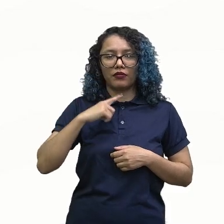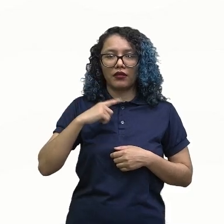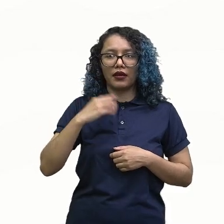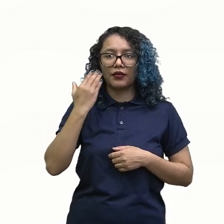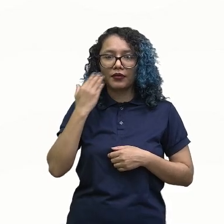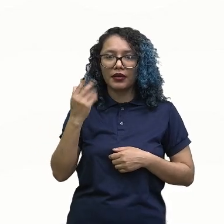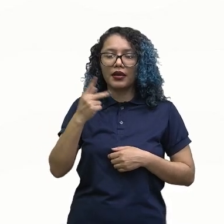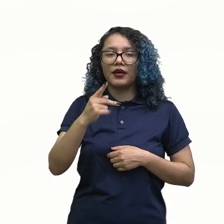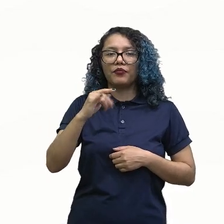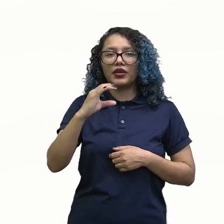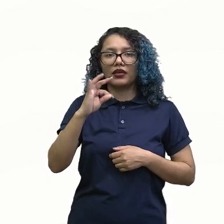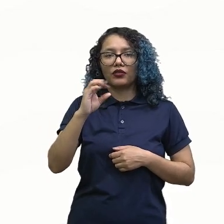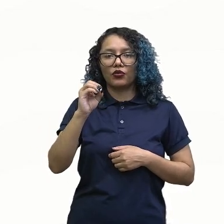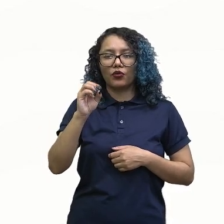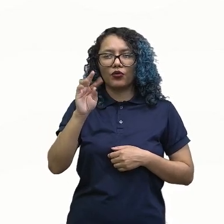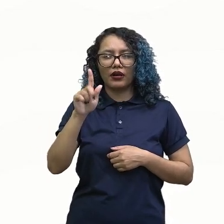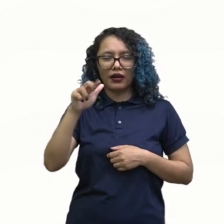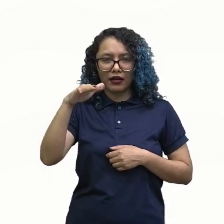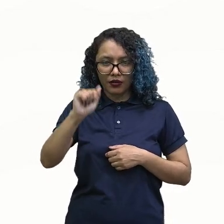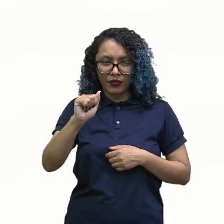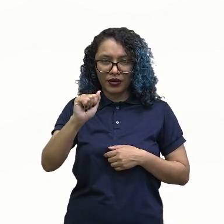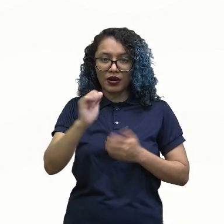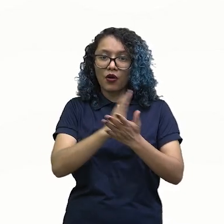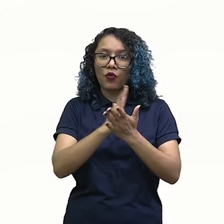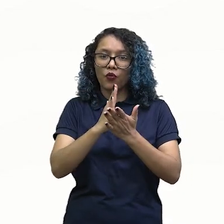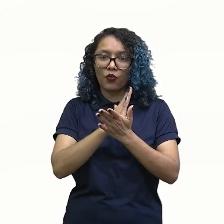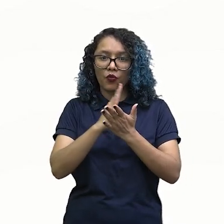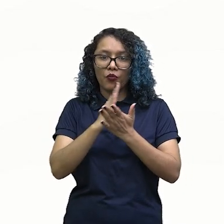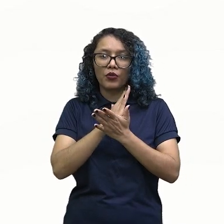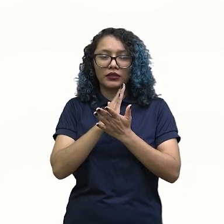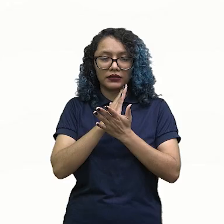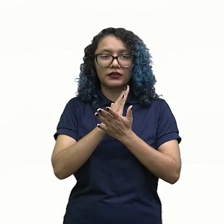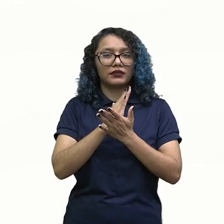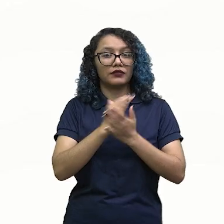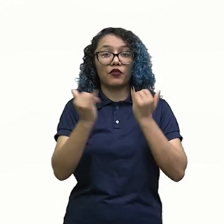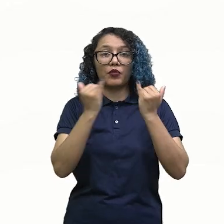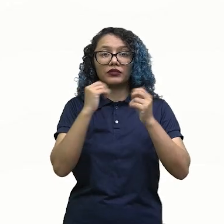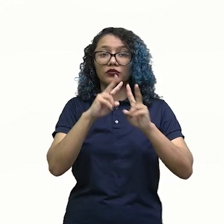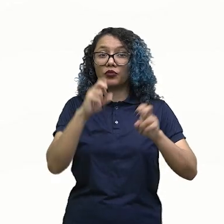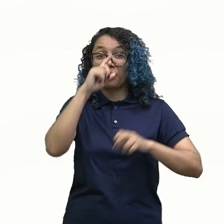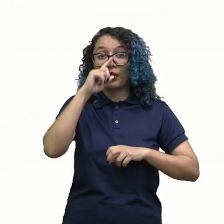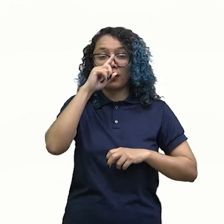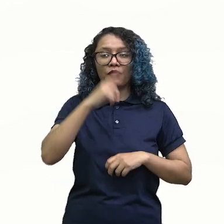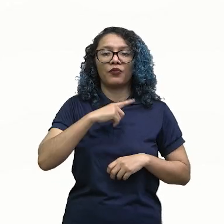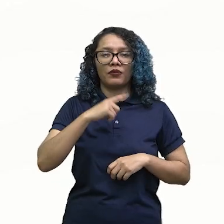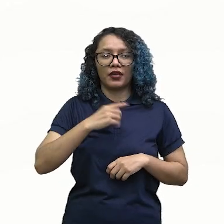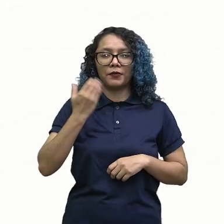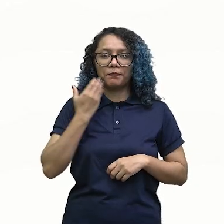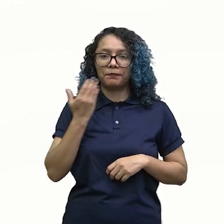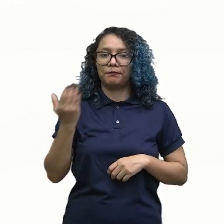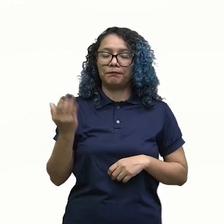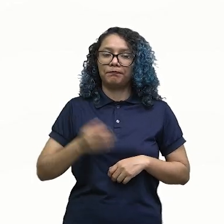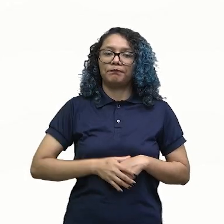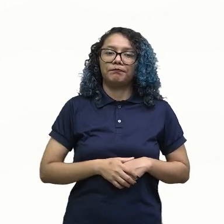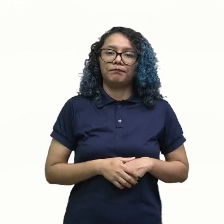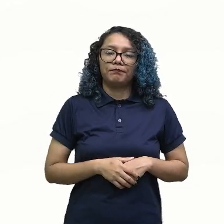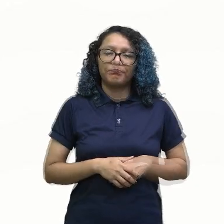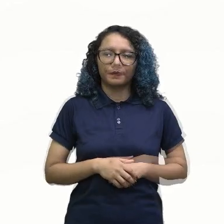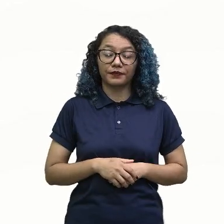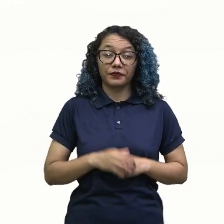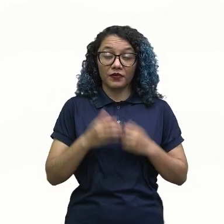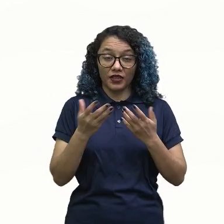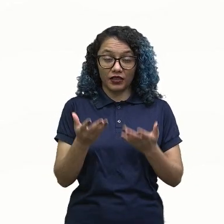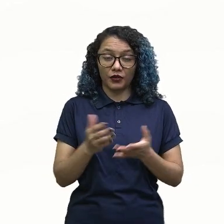vai ter esse pictograma que vai trazer algumas declarações de perigo. Então,